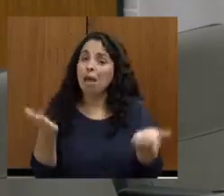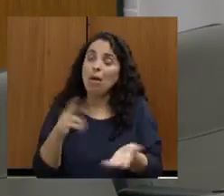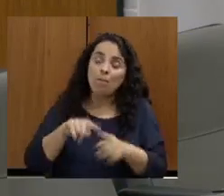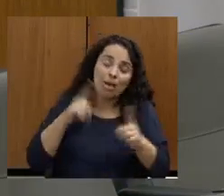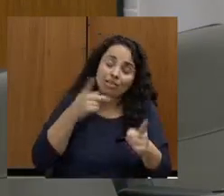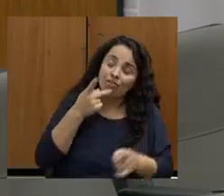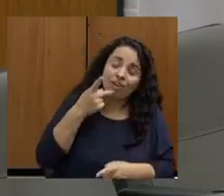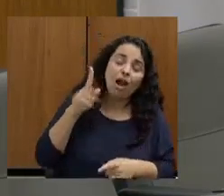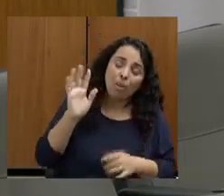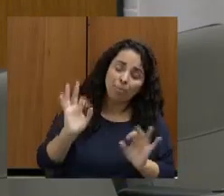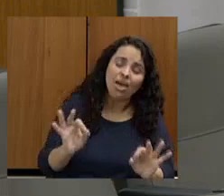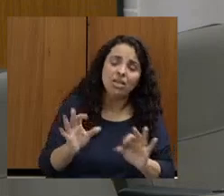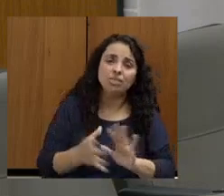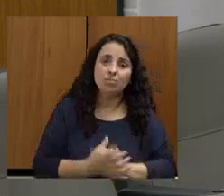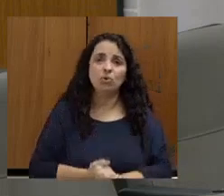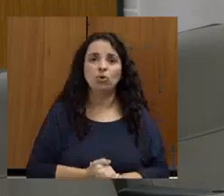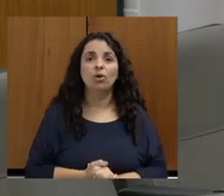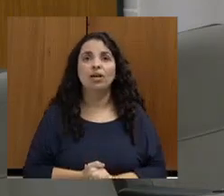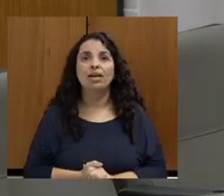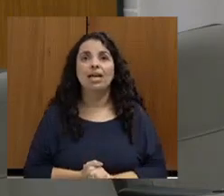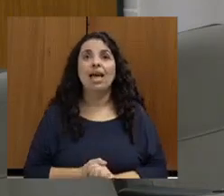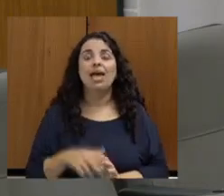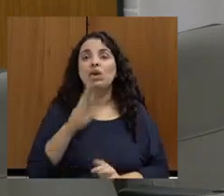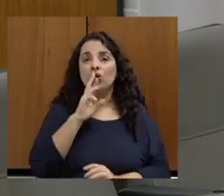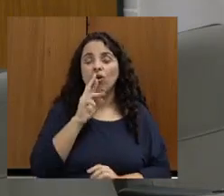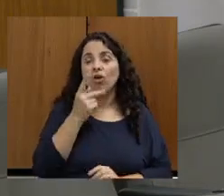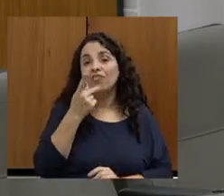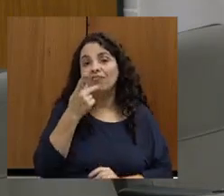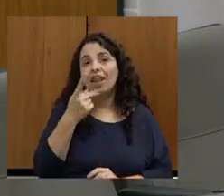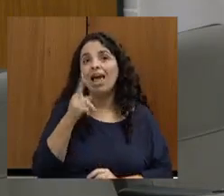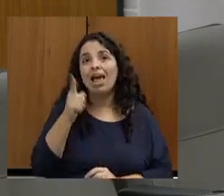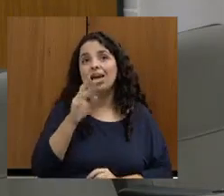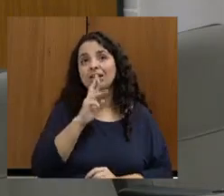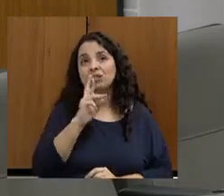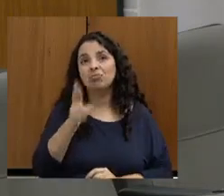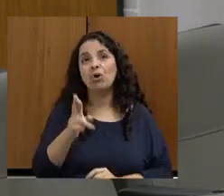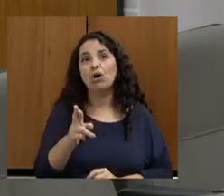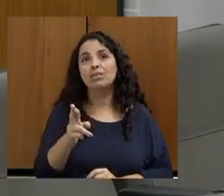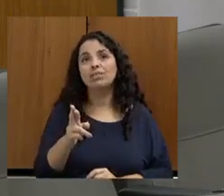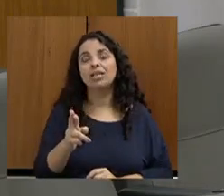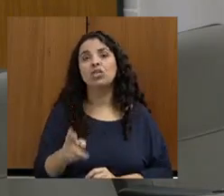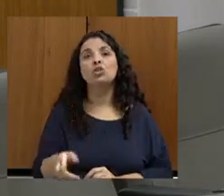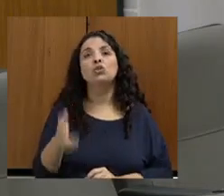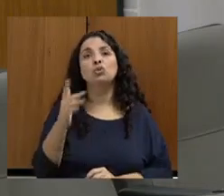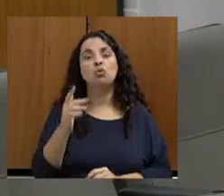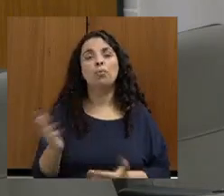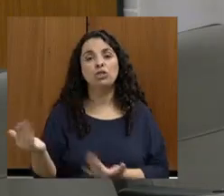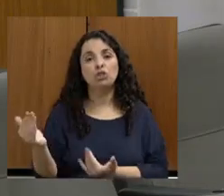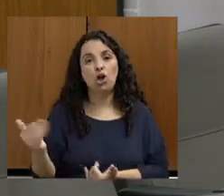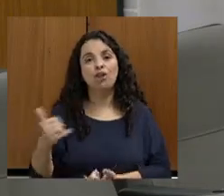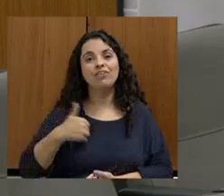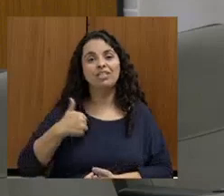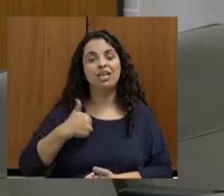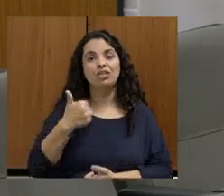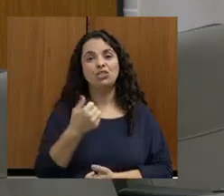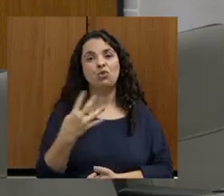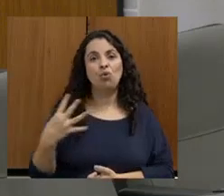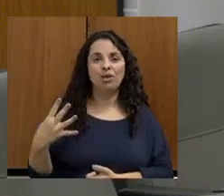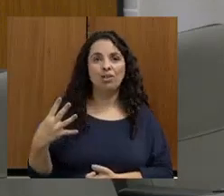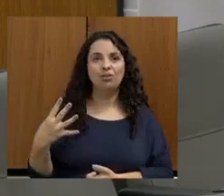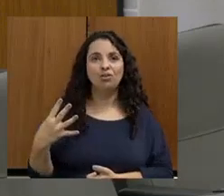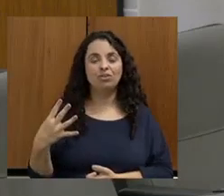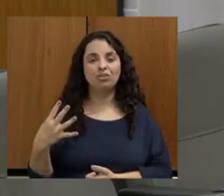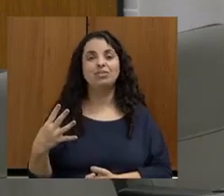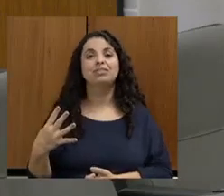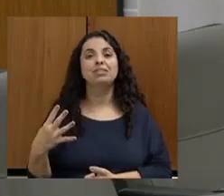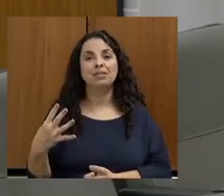falar, é que eis as respostas de uma garota, de uma jovem de 14 anos, dadas